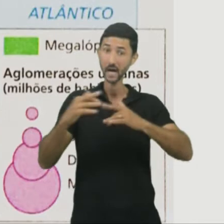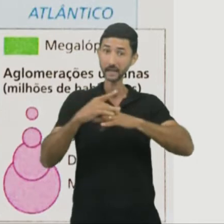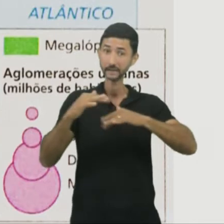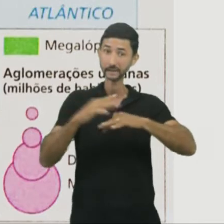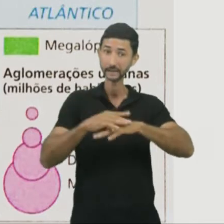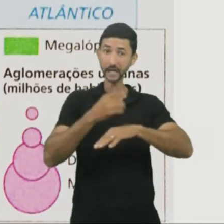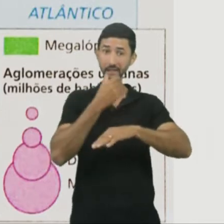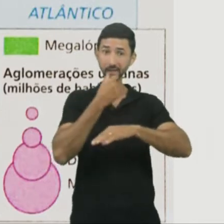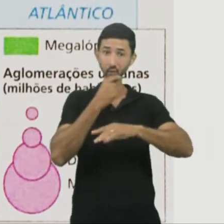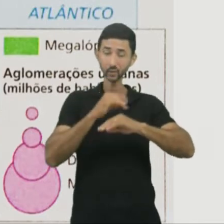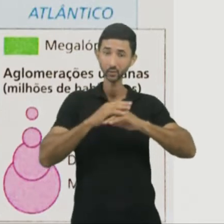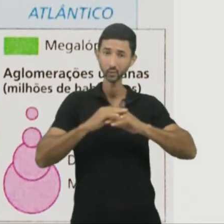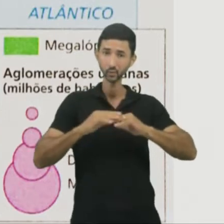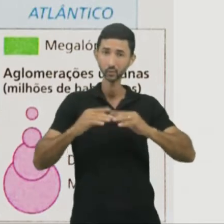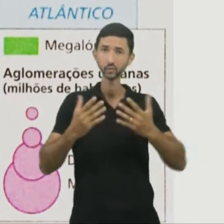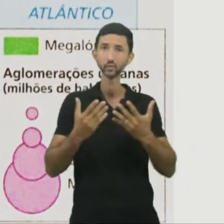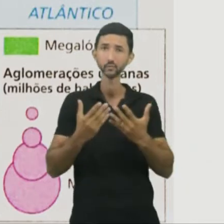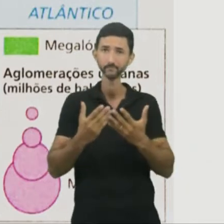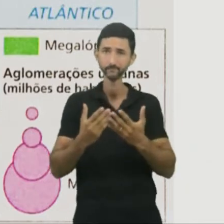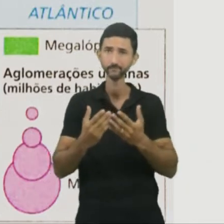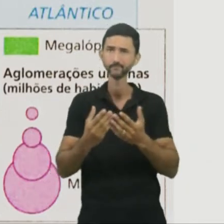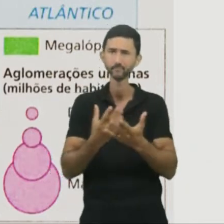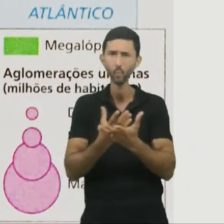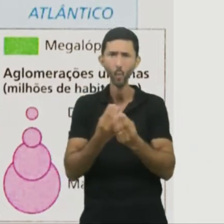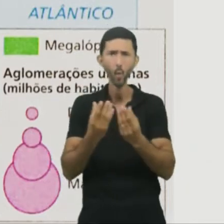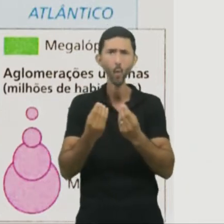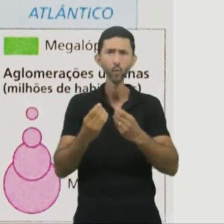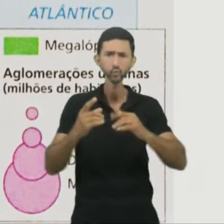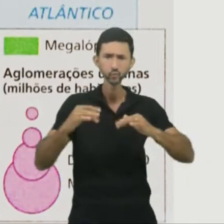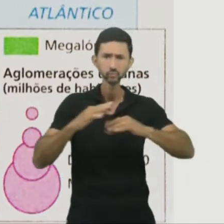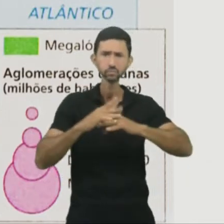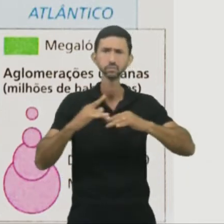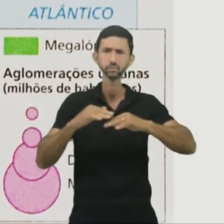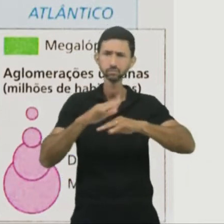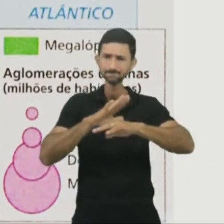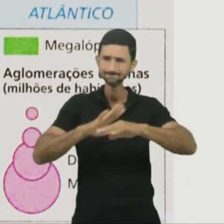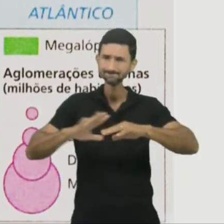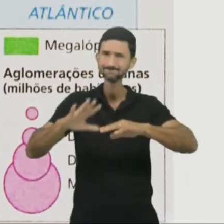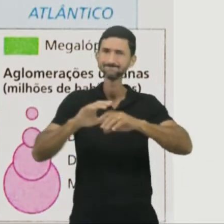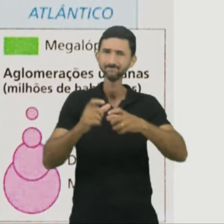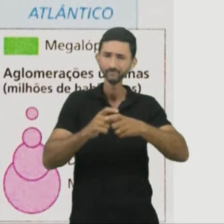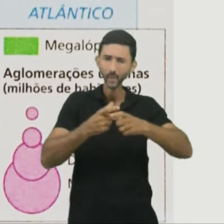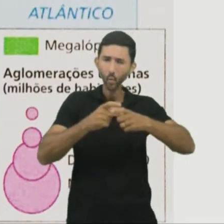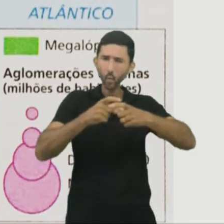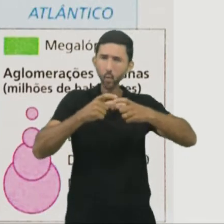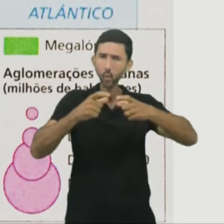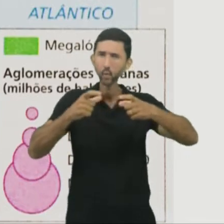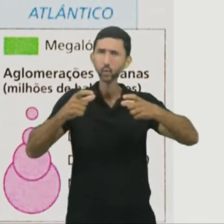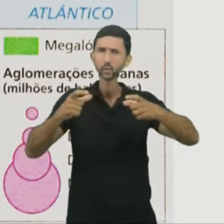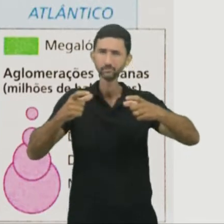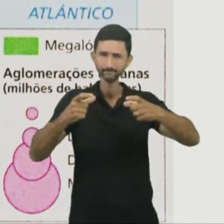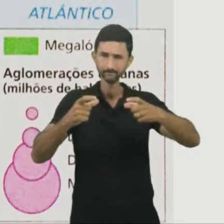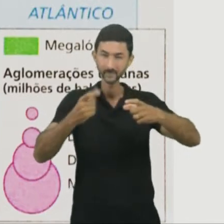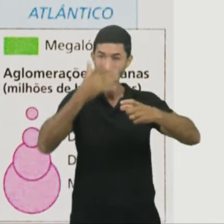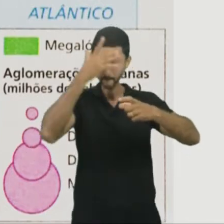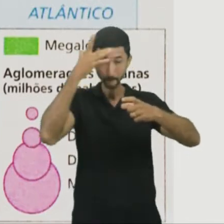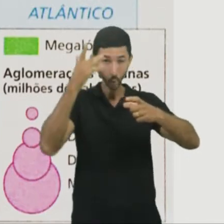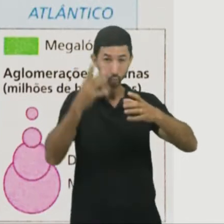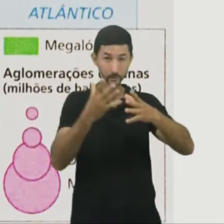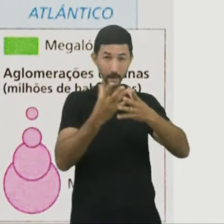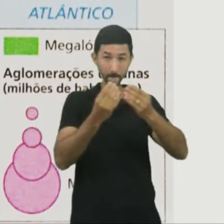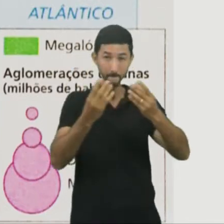nós inclusive chamamos de Boswash, que é justamente essa grande megalópole, e tem